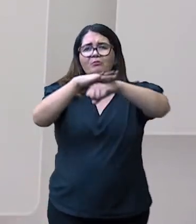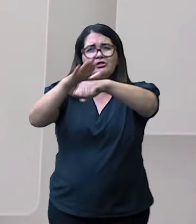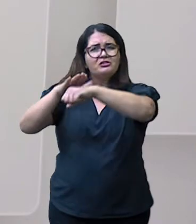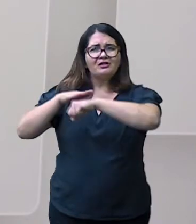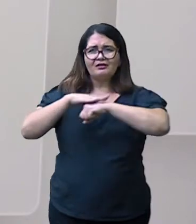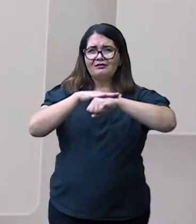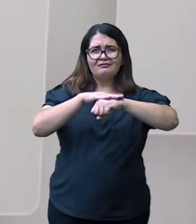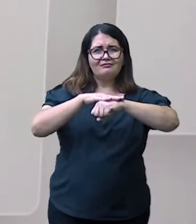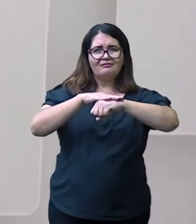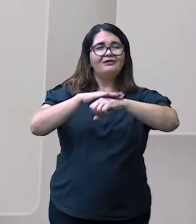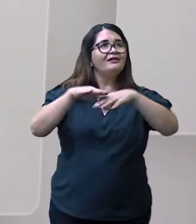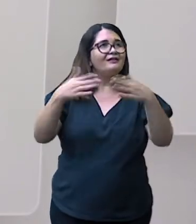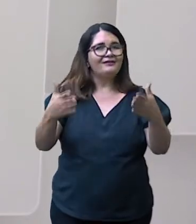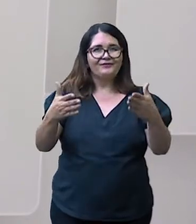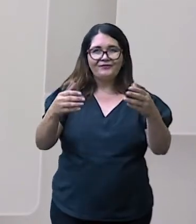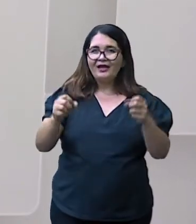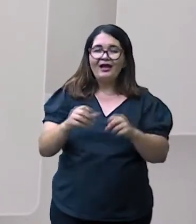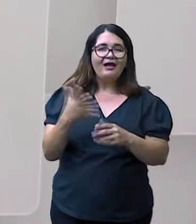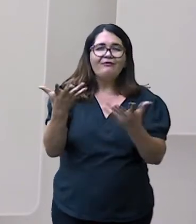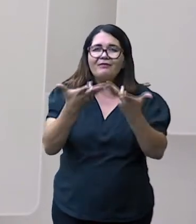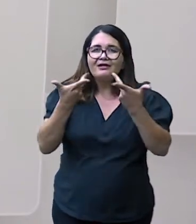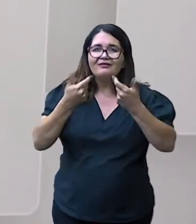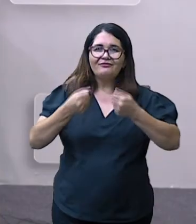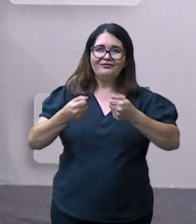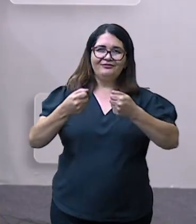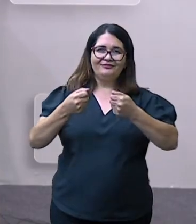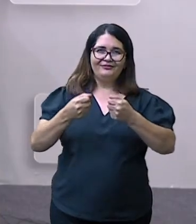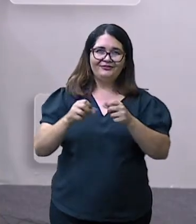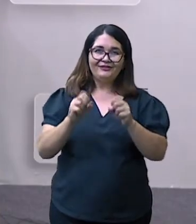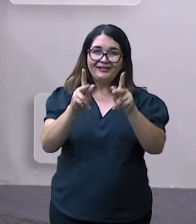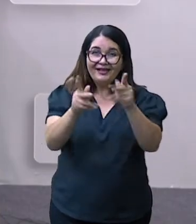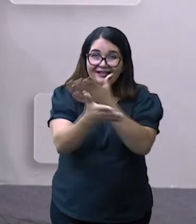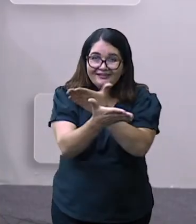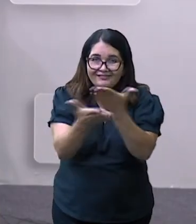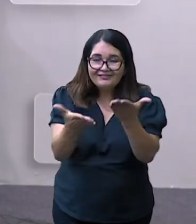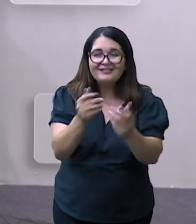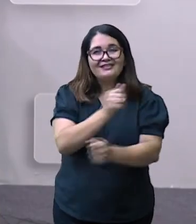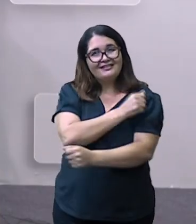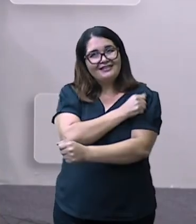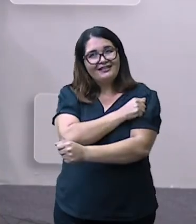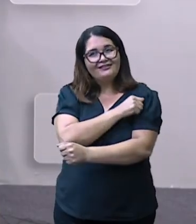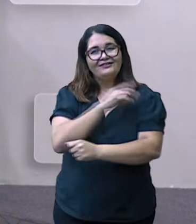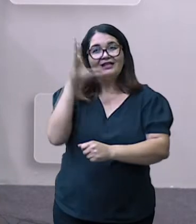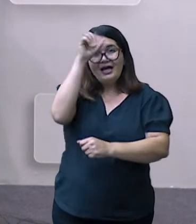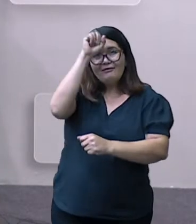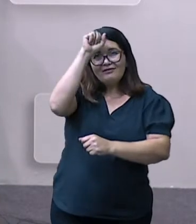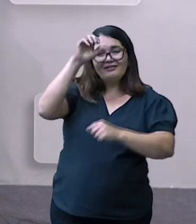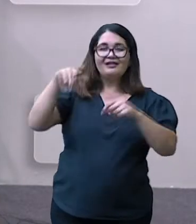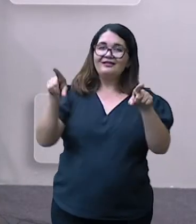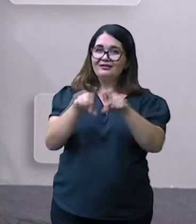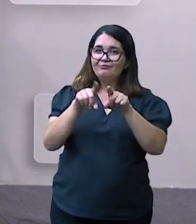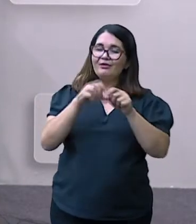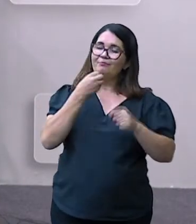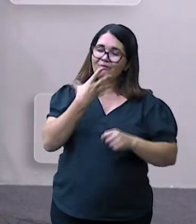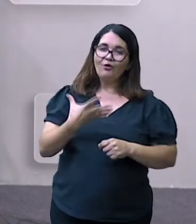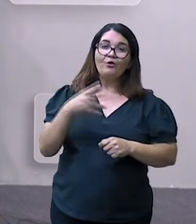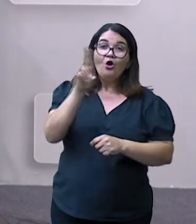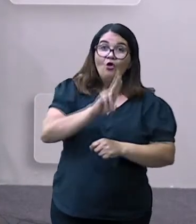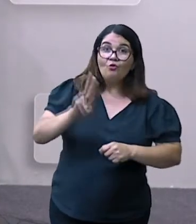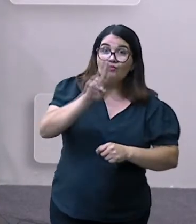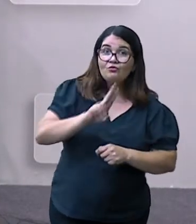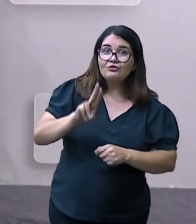da maneira dele. Então, isso é fantástico. Muito bom, Clóris. Clóris, depois eu